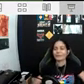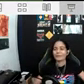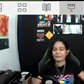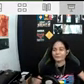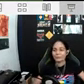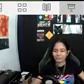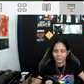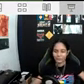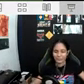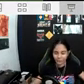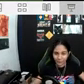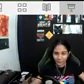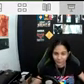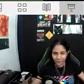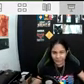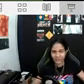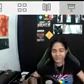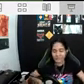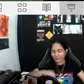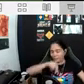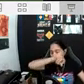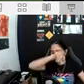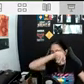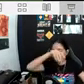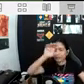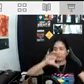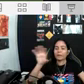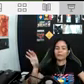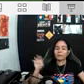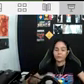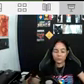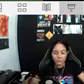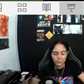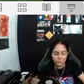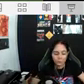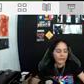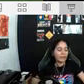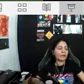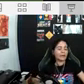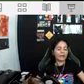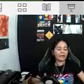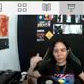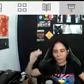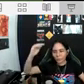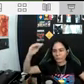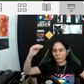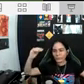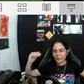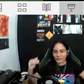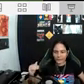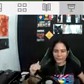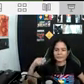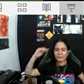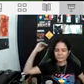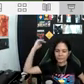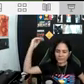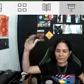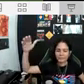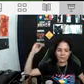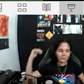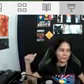Então, lá no nosso estudo controle, como que a gente vai fazer? Eu separei meus dois grupos, cada grupo, né, em